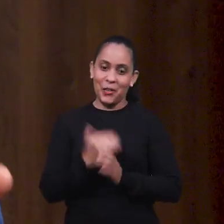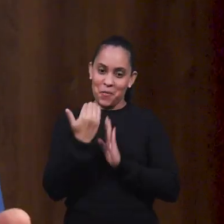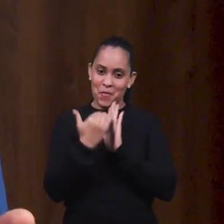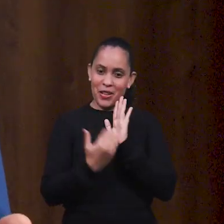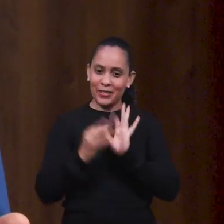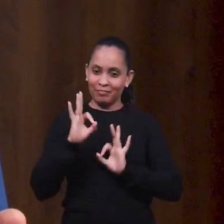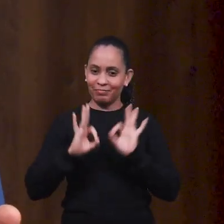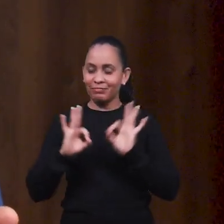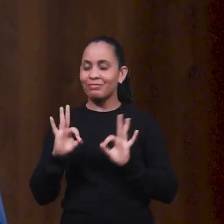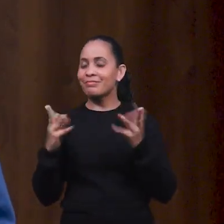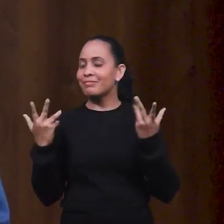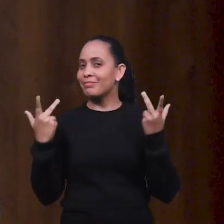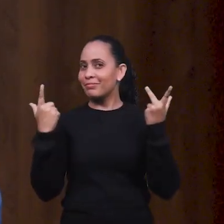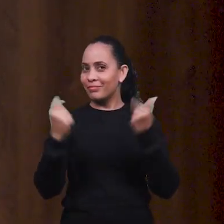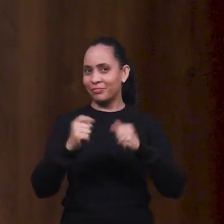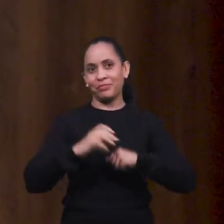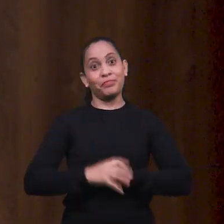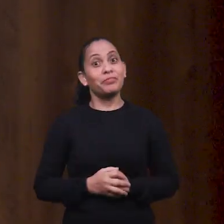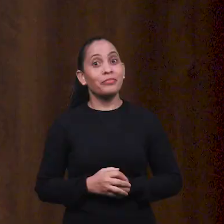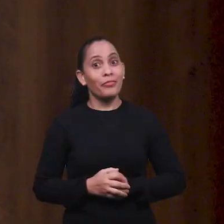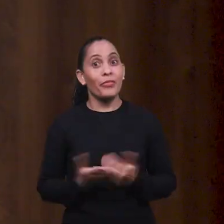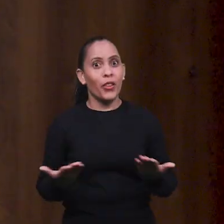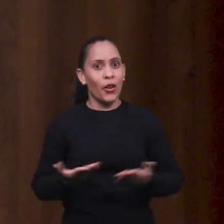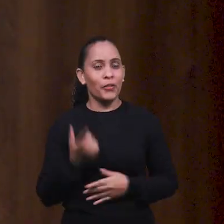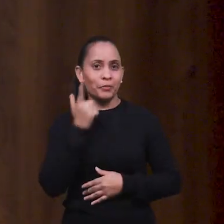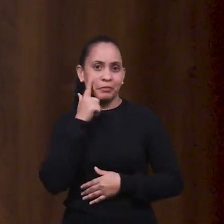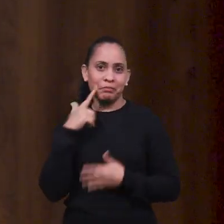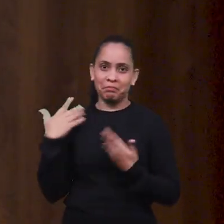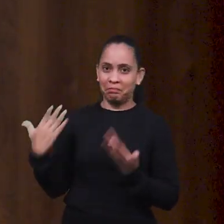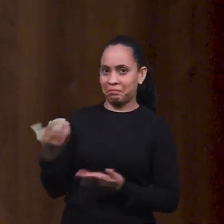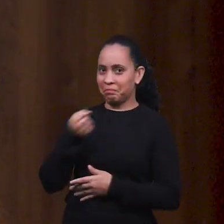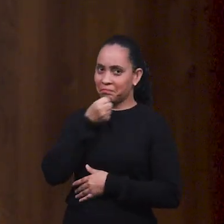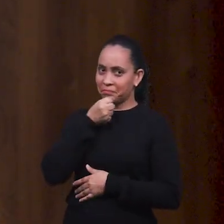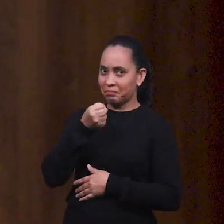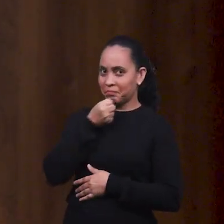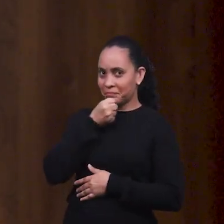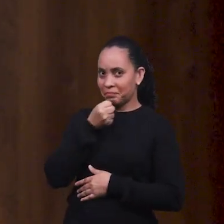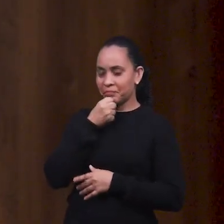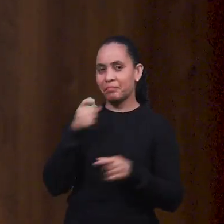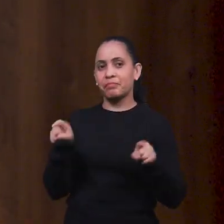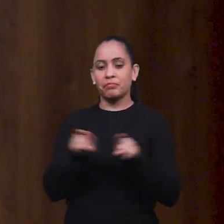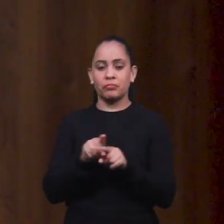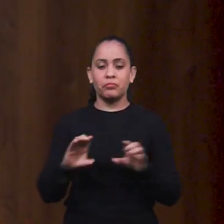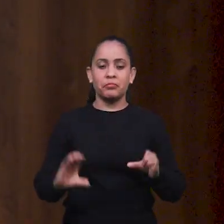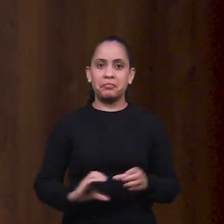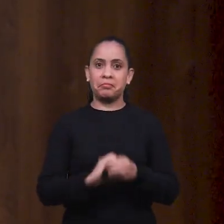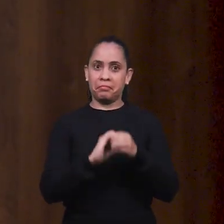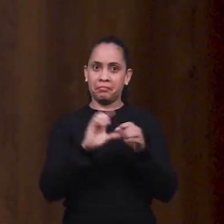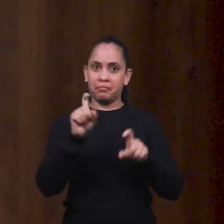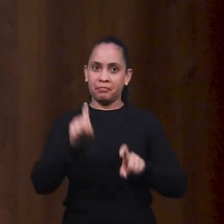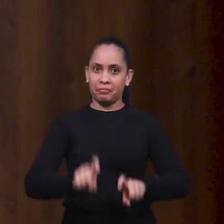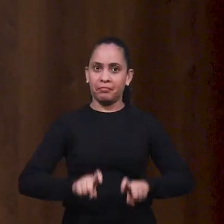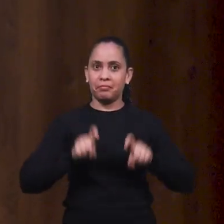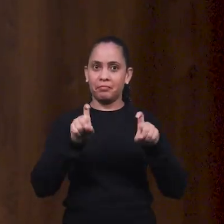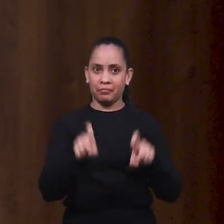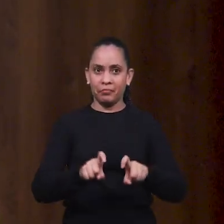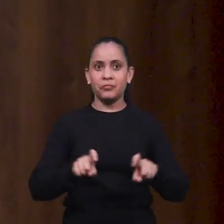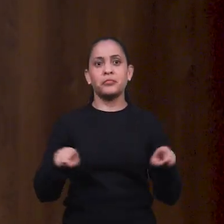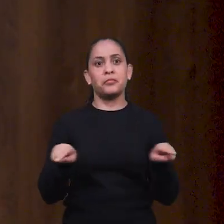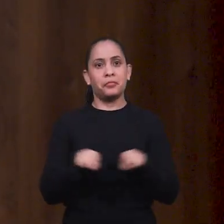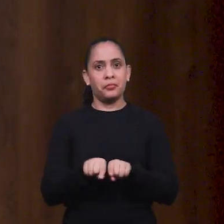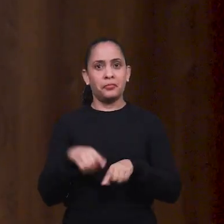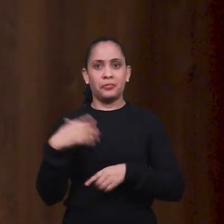receita maravilhosa. Agora você vai conferir uma entrevista sobre cooperativas rurais, conduzida